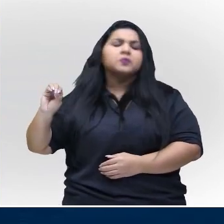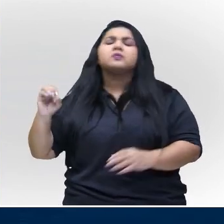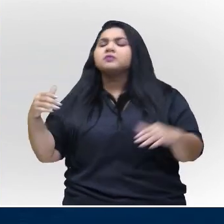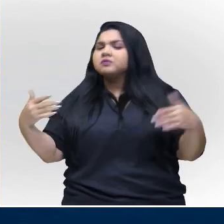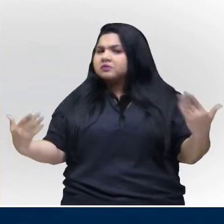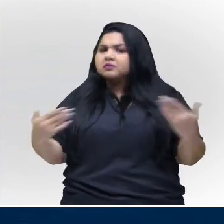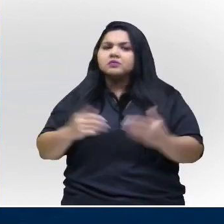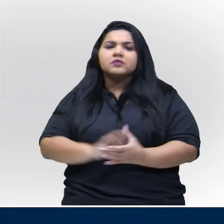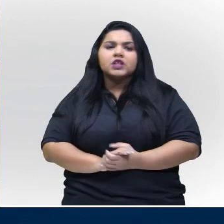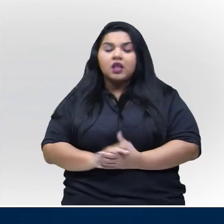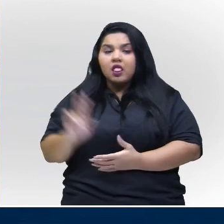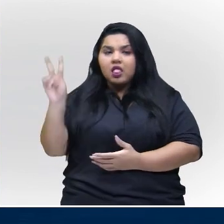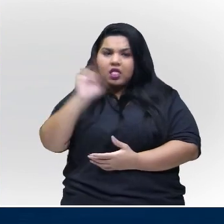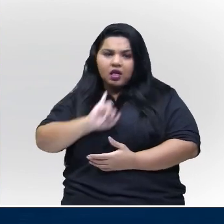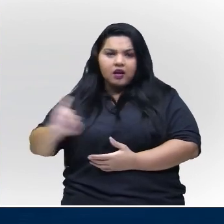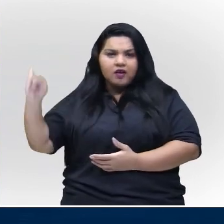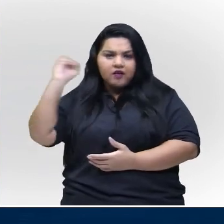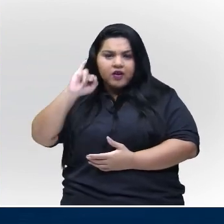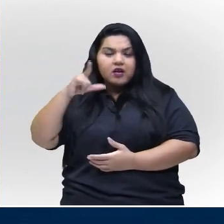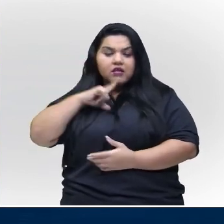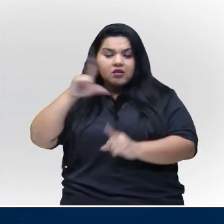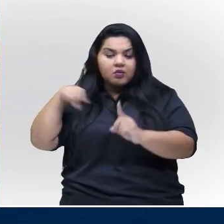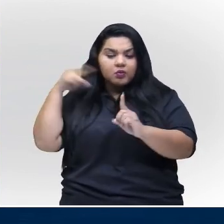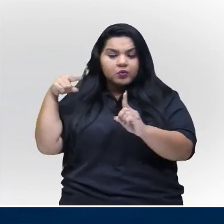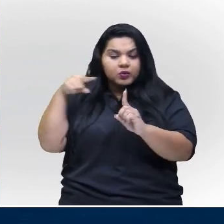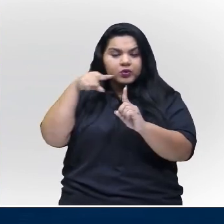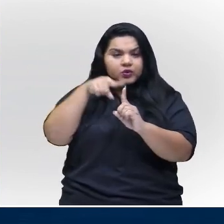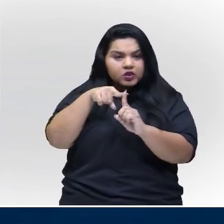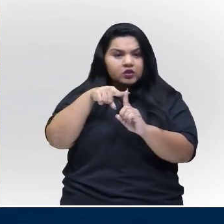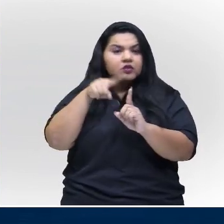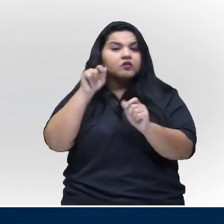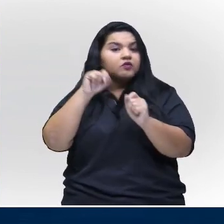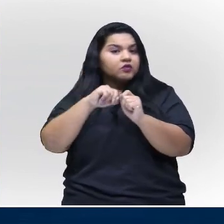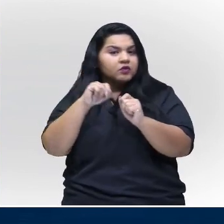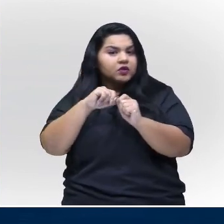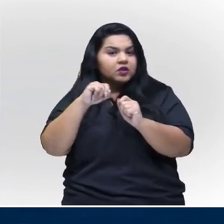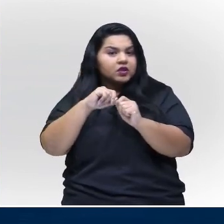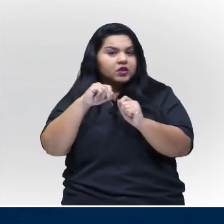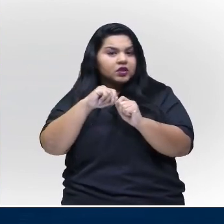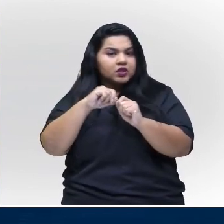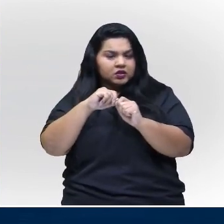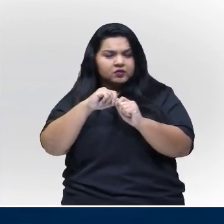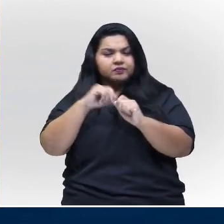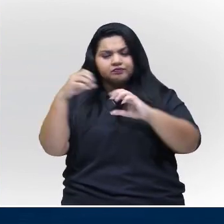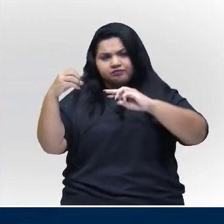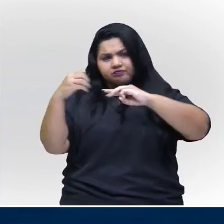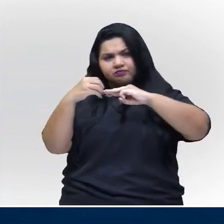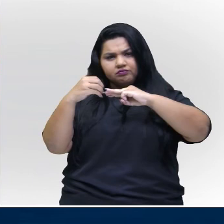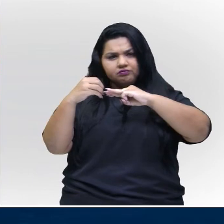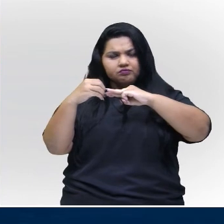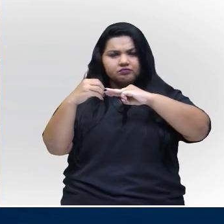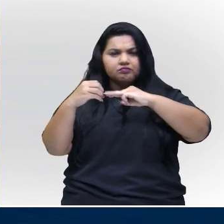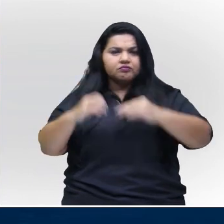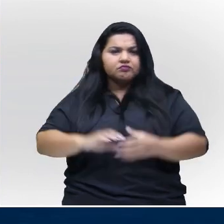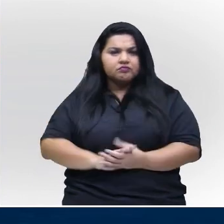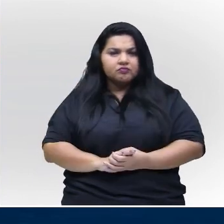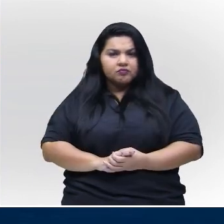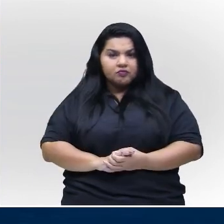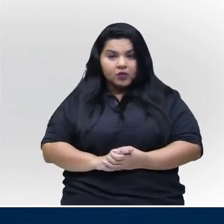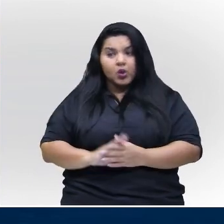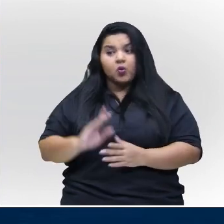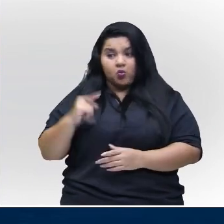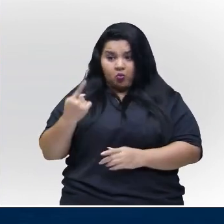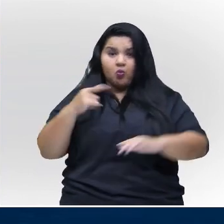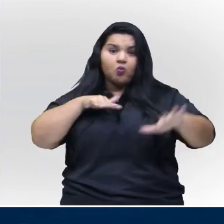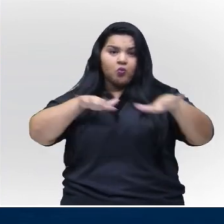e ele vai ter uma função ali, né, que realiza essa célula. Então, olha lá. Um desses movimentos